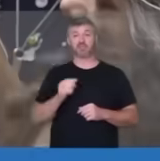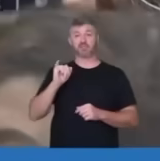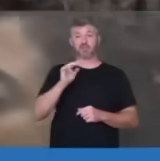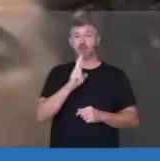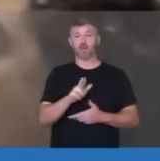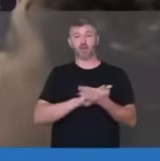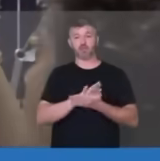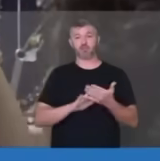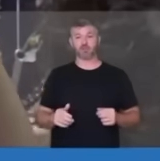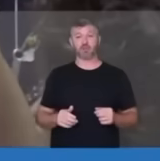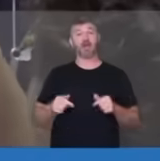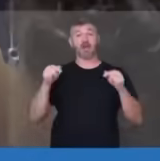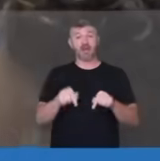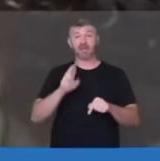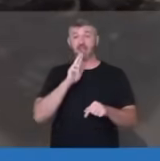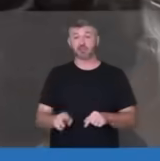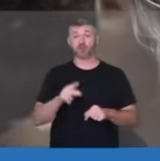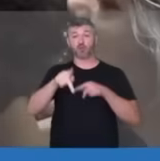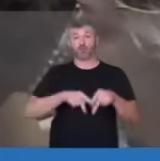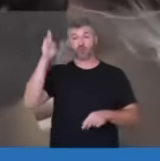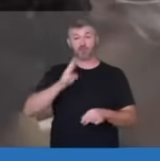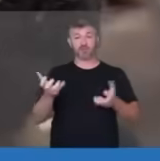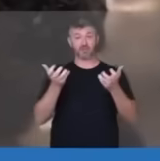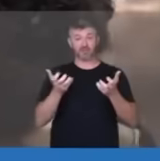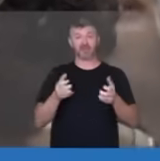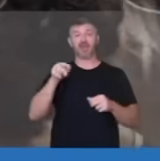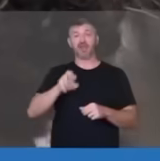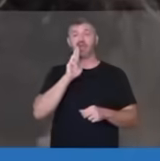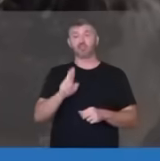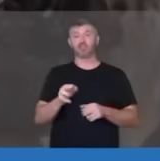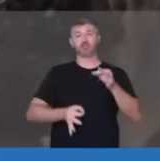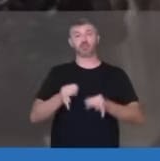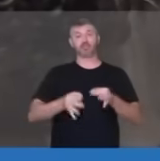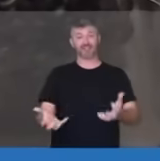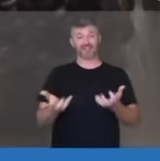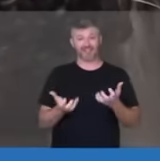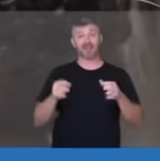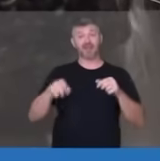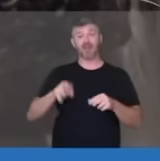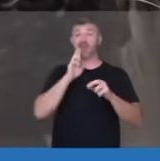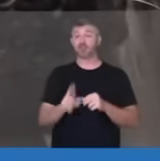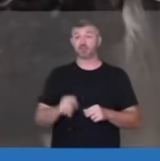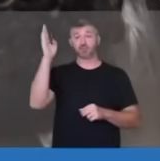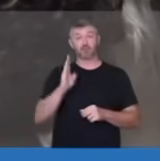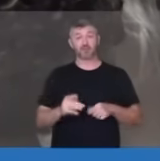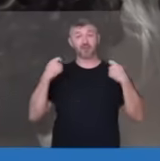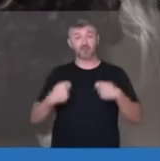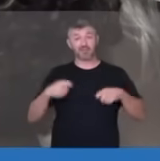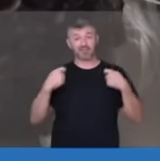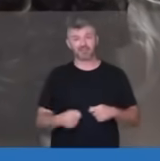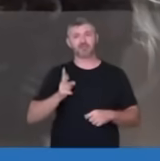uma resposta diferente. Esta é a resposta que o povo brasileiro espera. Esta é a resposta que a justiça à espera. Esta é a resposta que o Brasil precisa